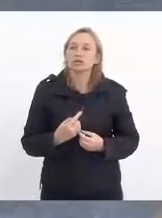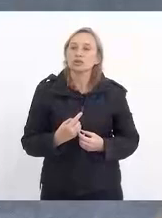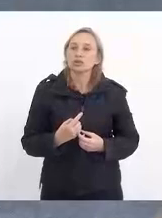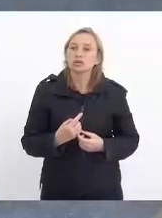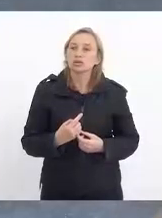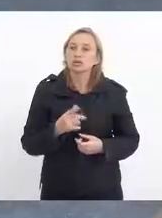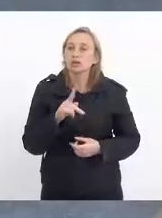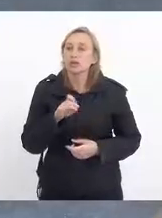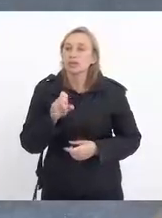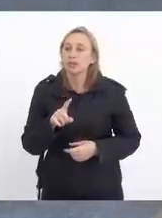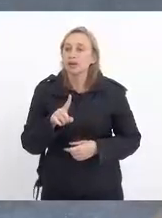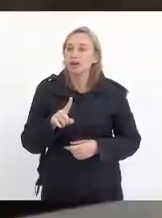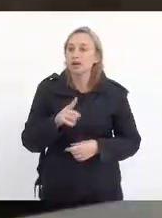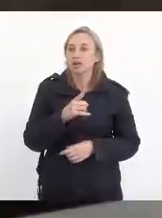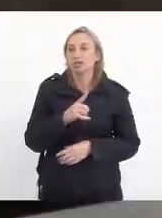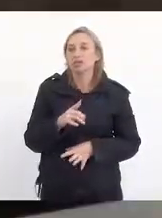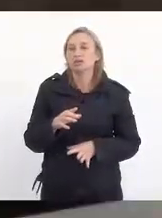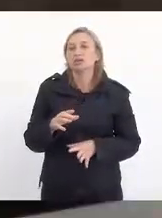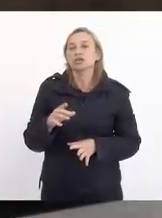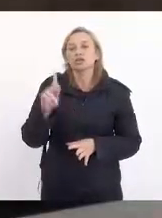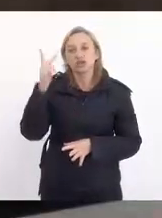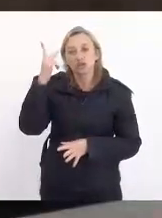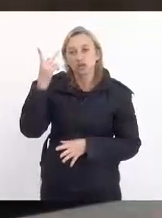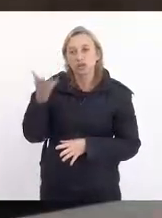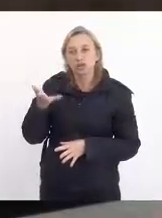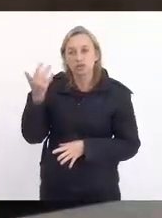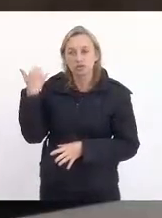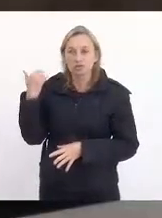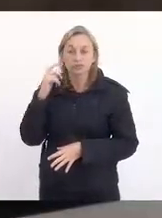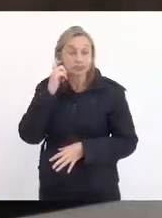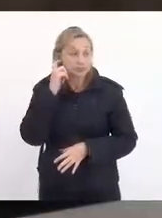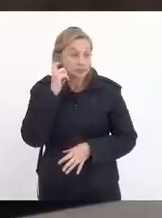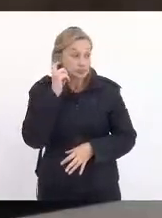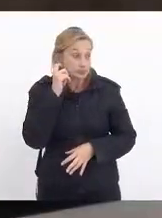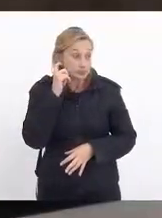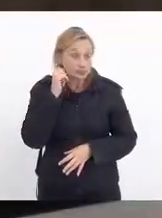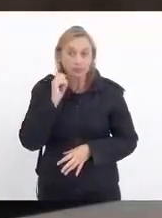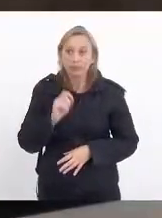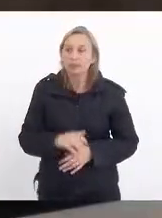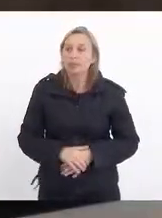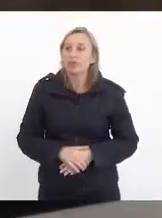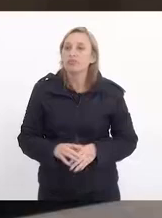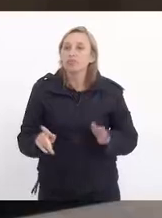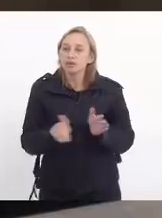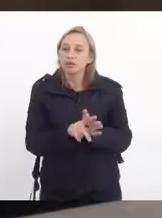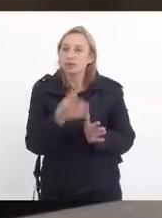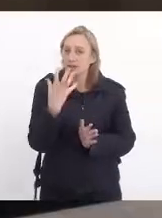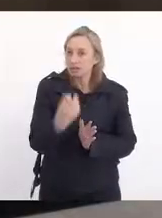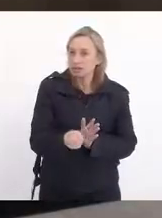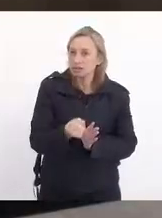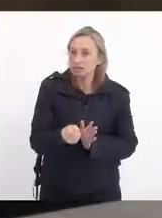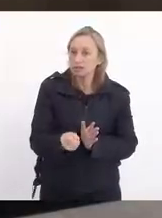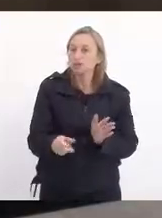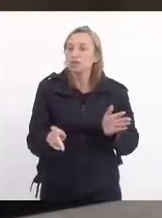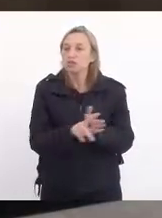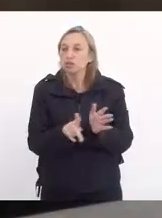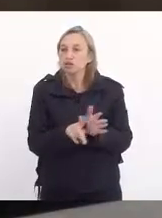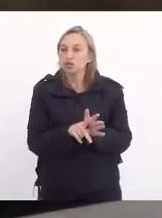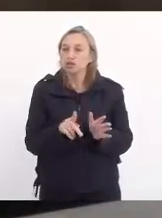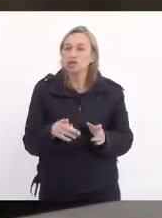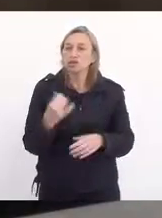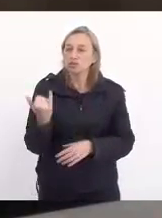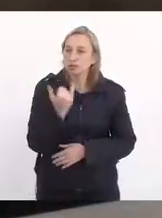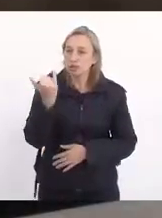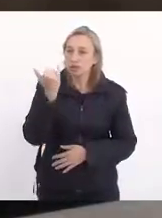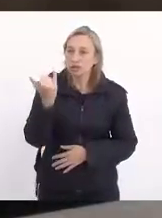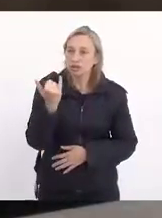a pré conceitos construídos historicamente tão o parecer do projeto é favorável projeto extremamente